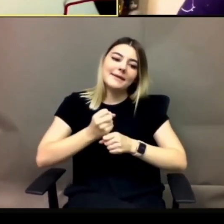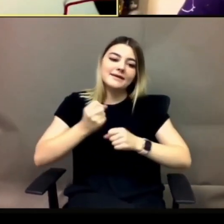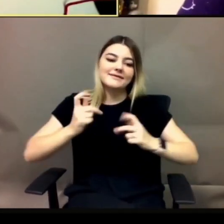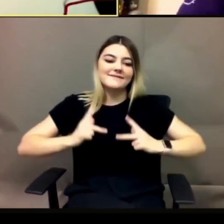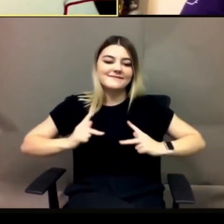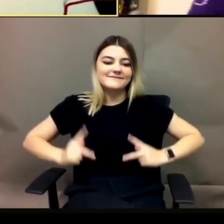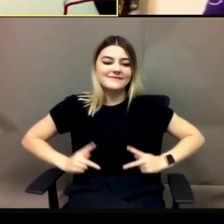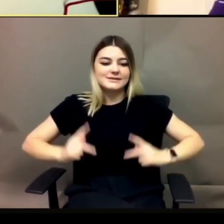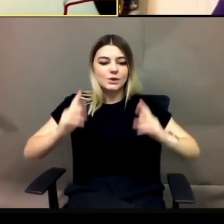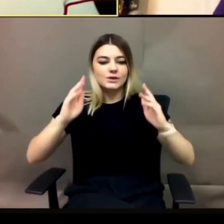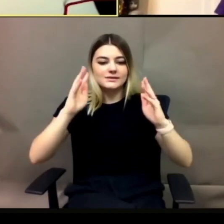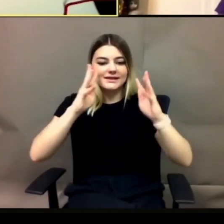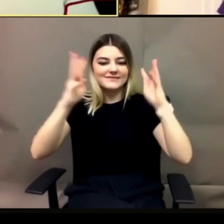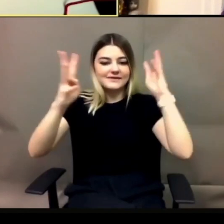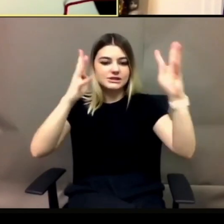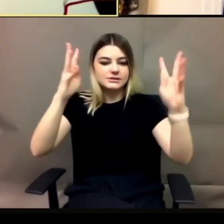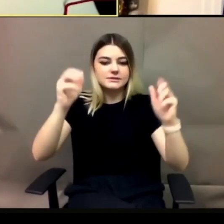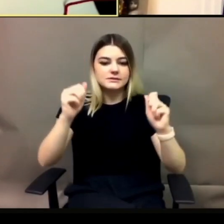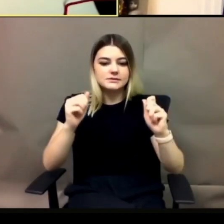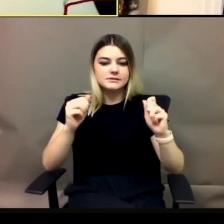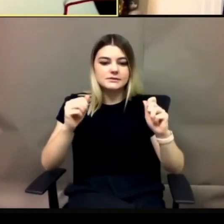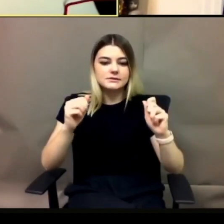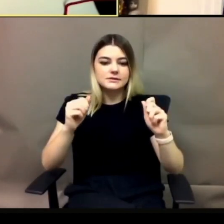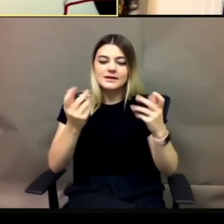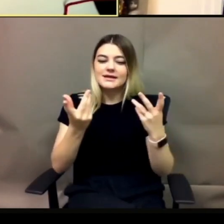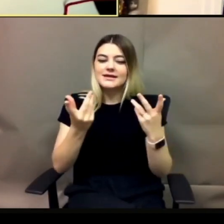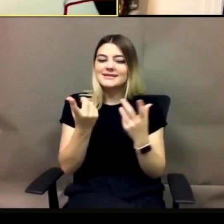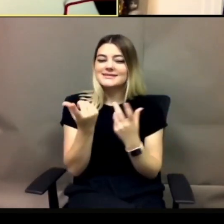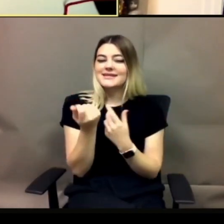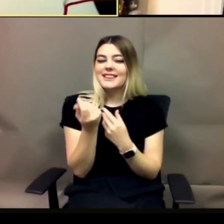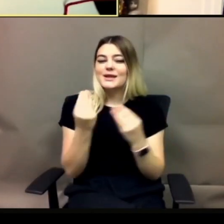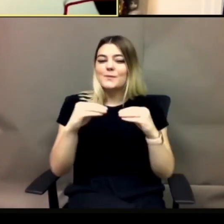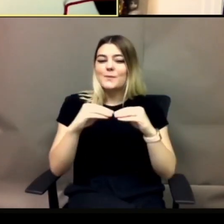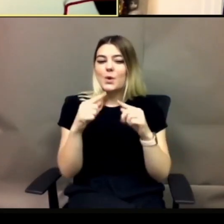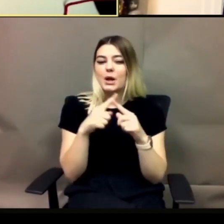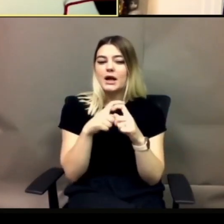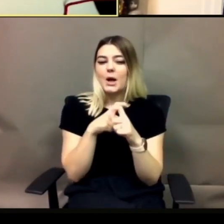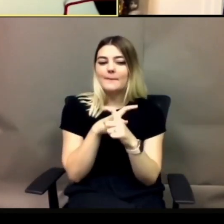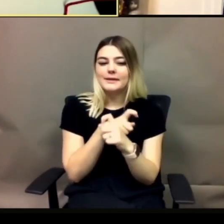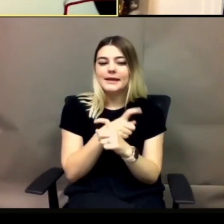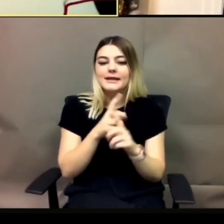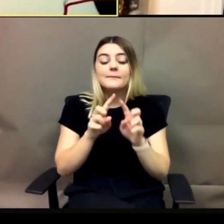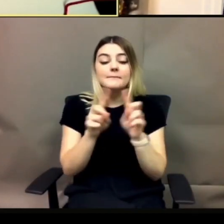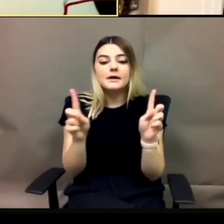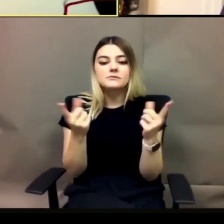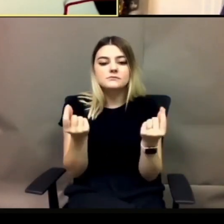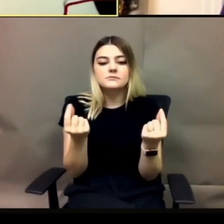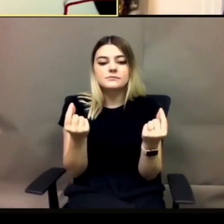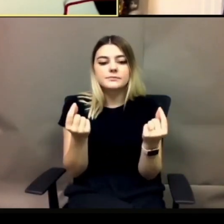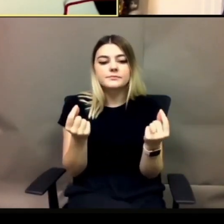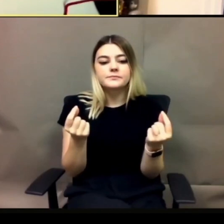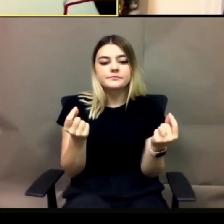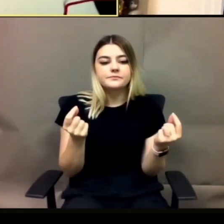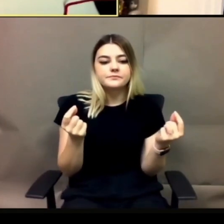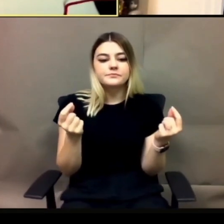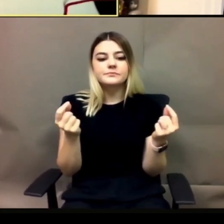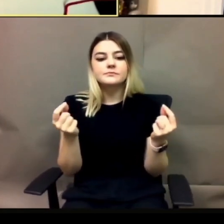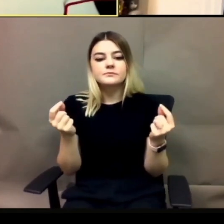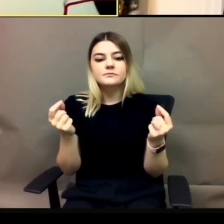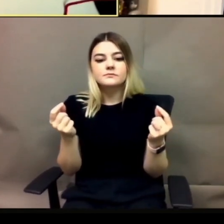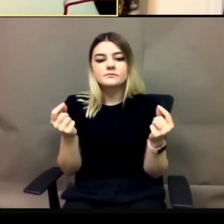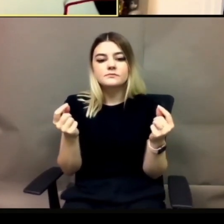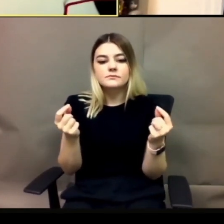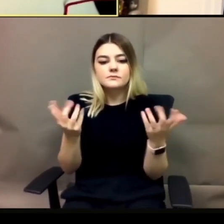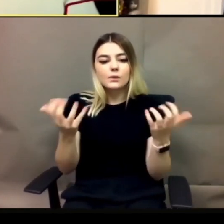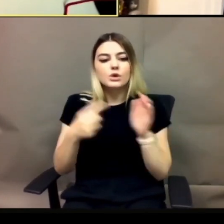Eu fiz uma invenção aqui. E vai se complicar um pouquinho, mas eu ia fazer isso assim, com